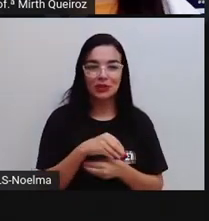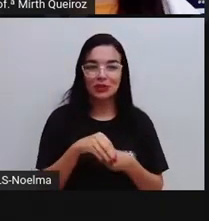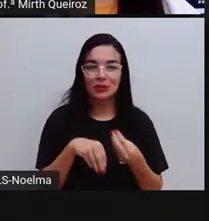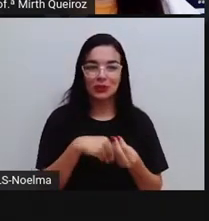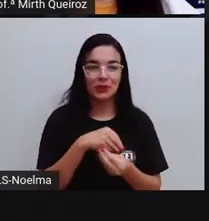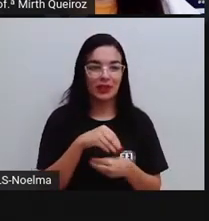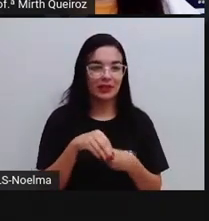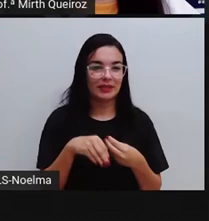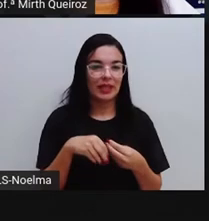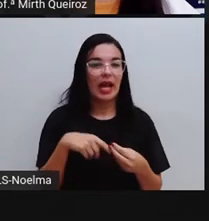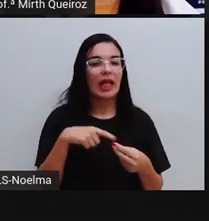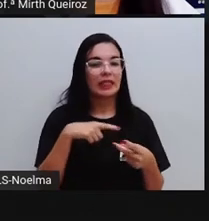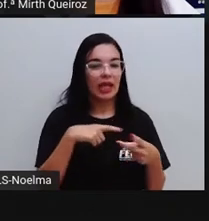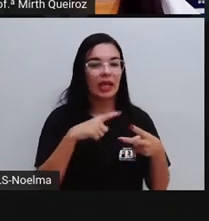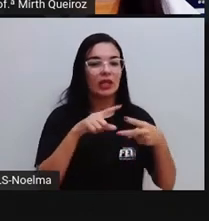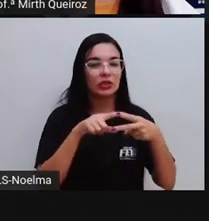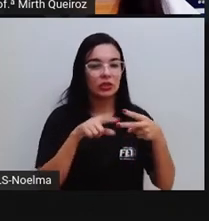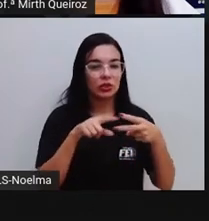duas substâncias, né?